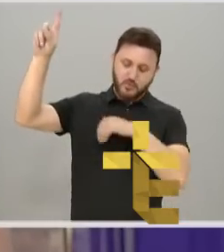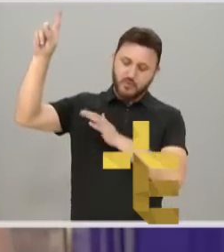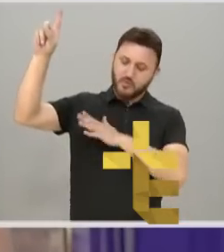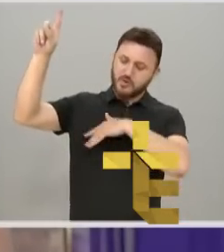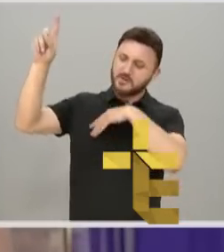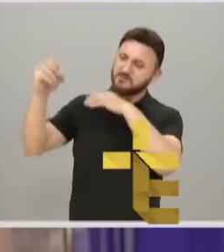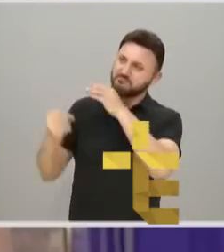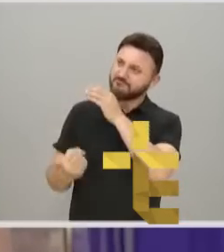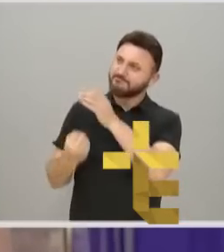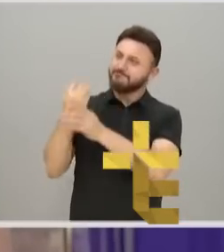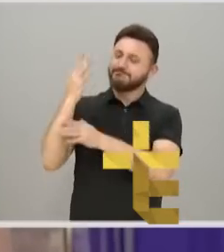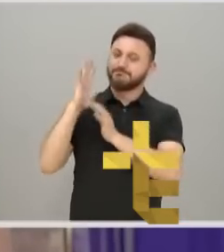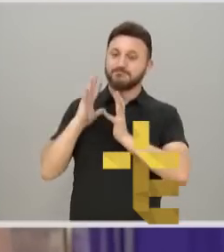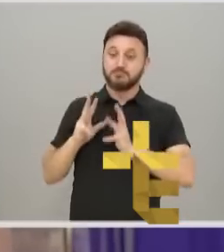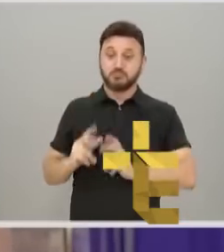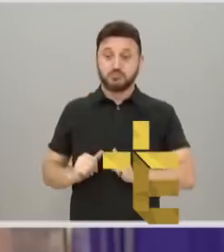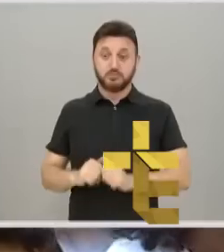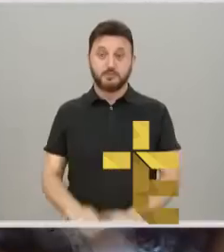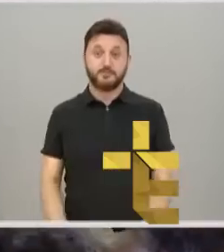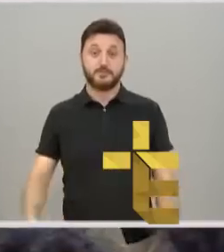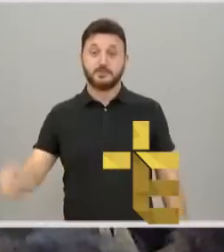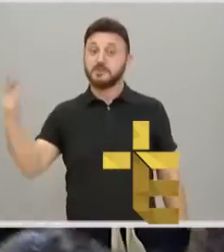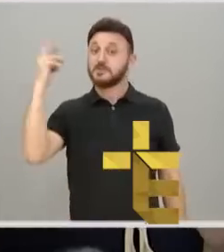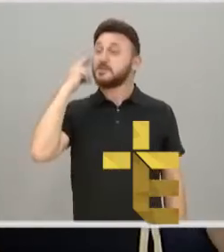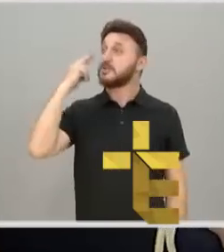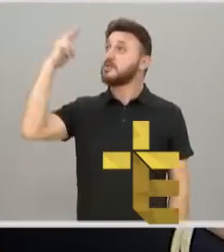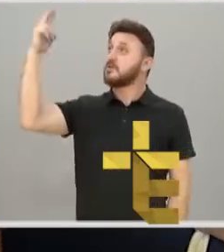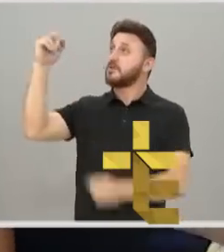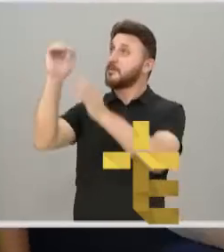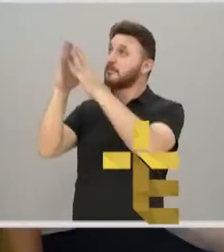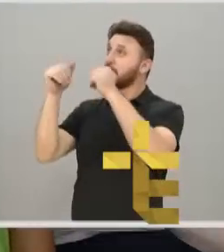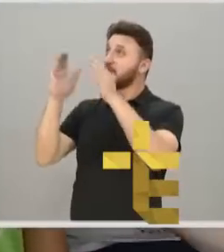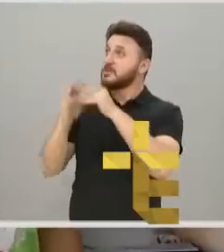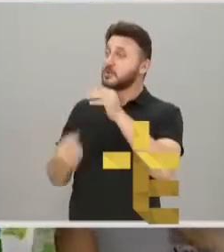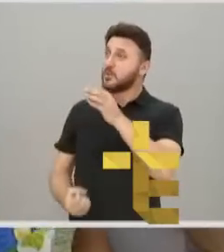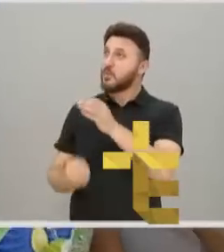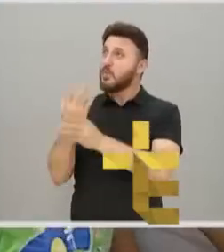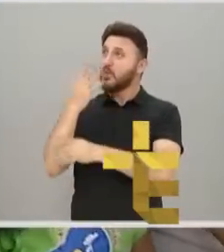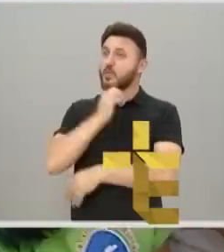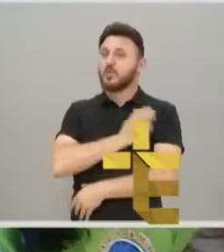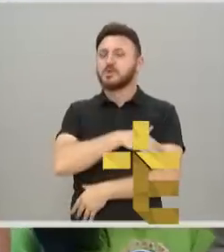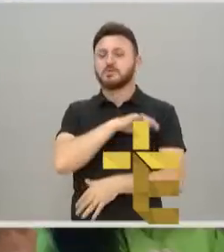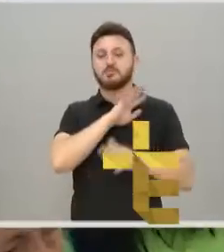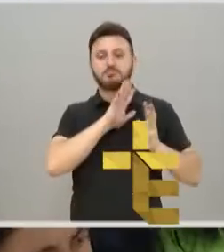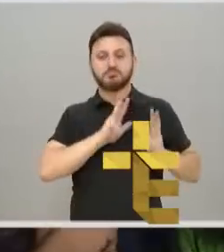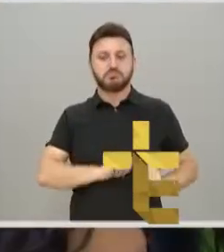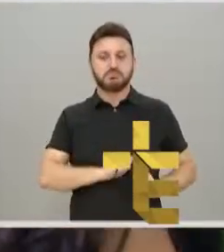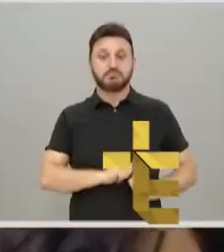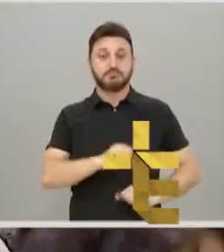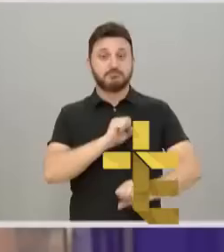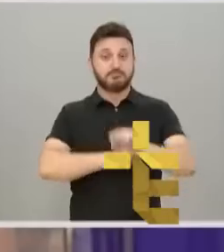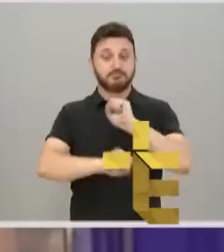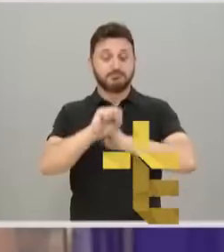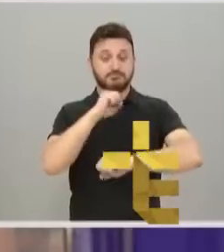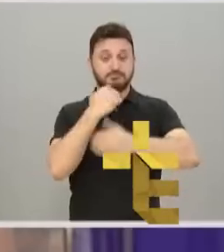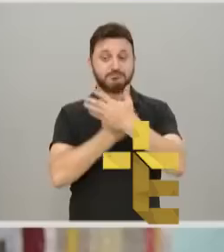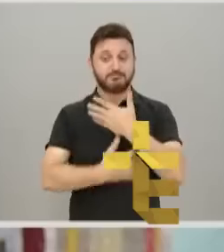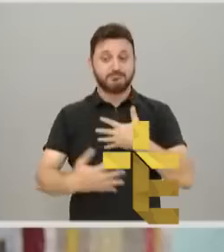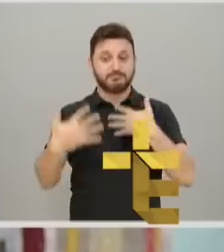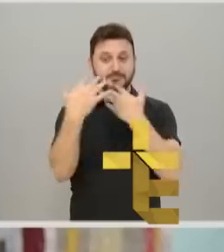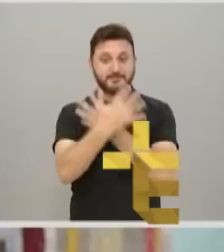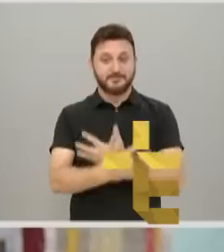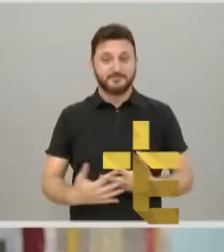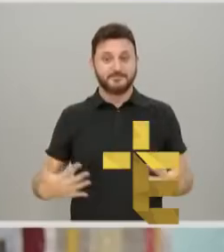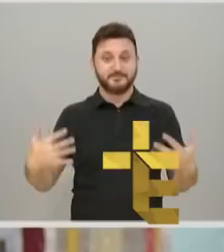que seja puro. Todos, criai em mim um coração que seja puro.